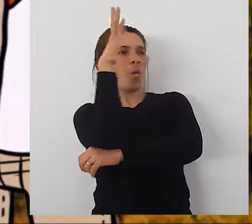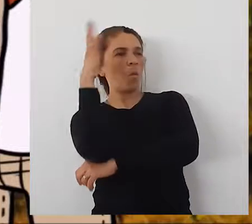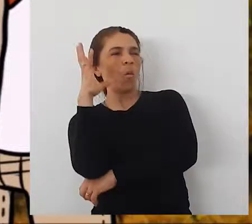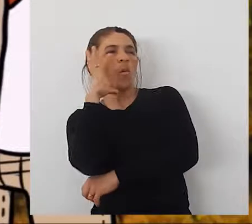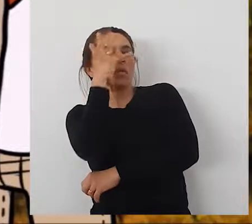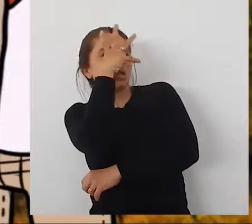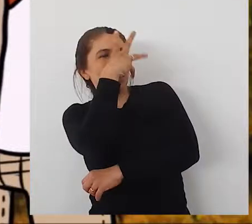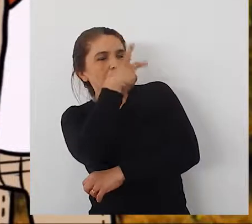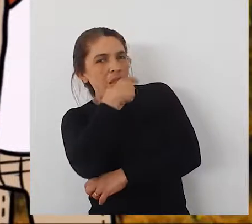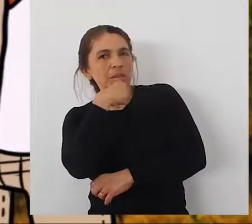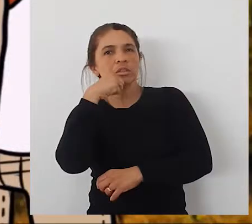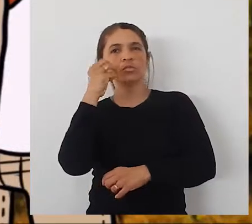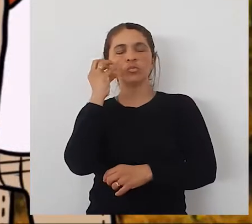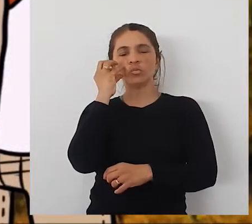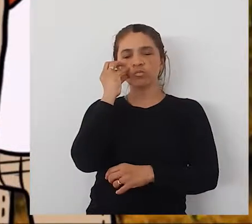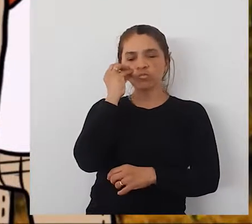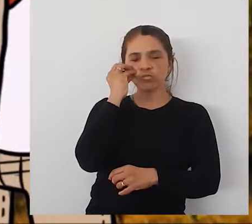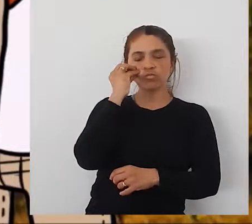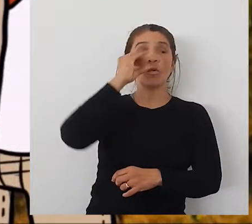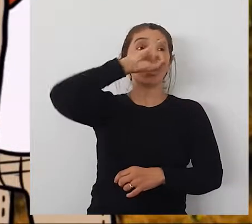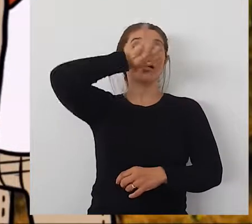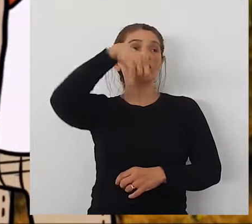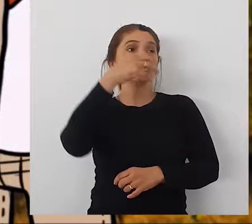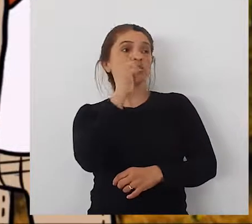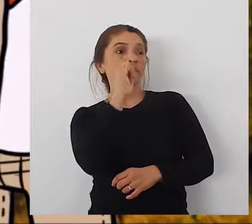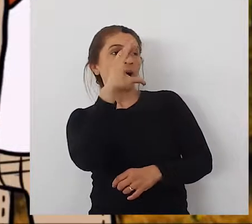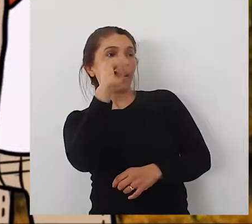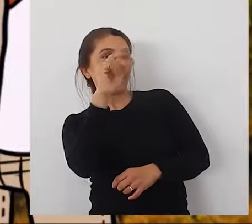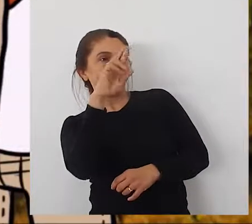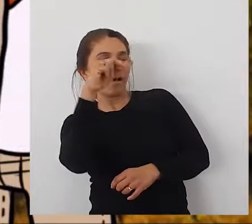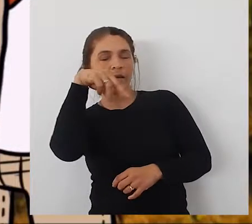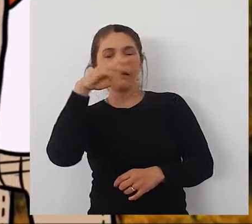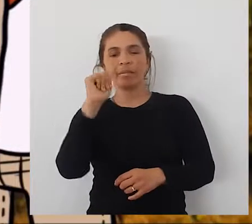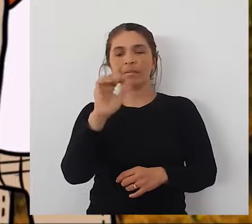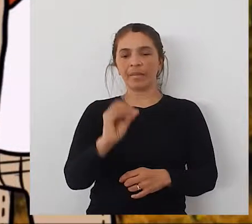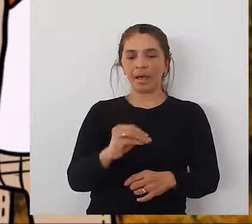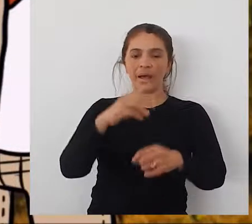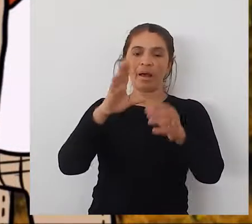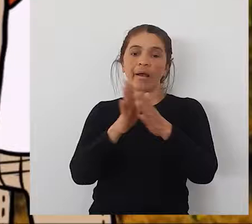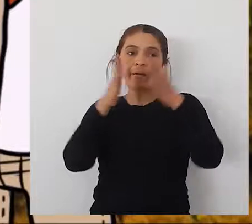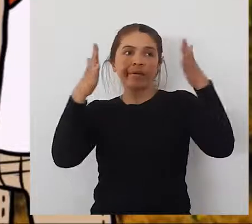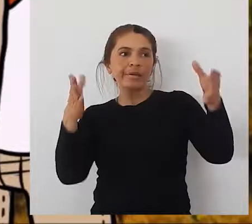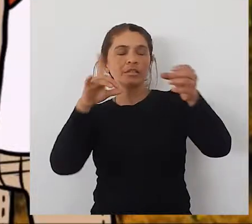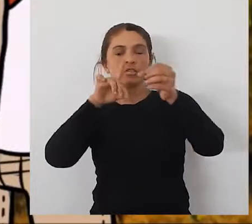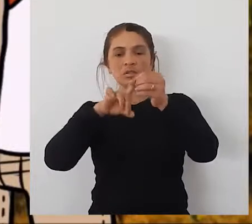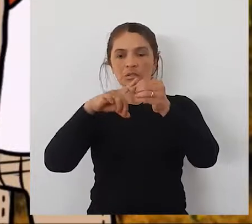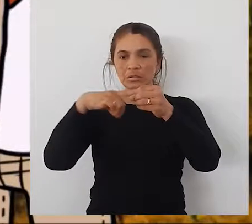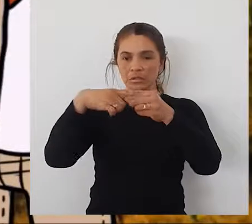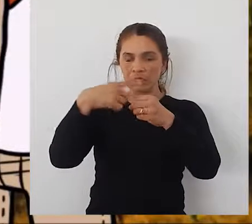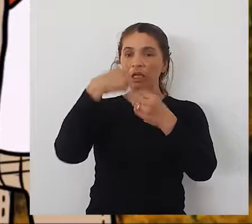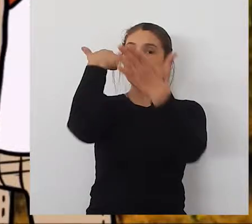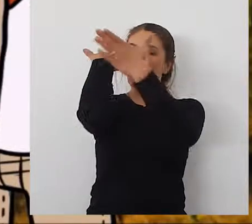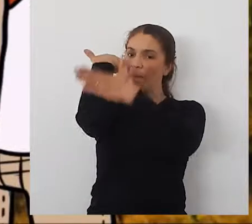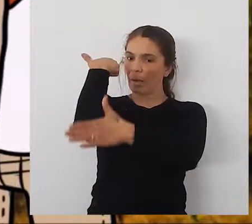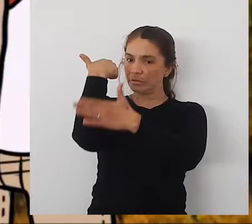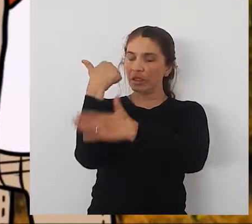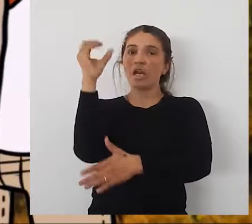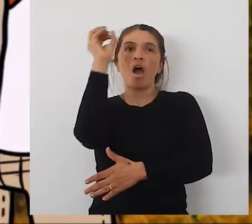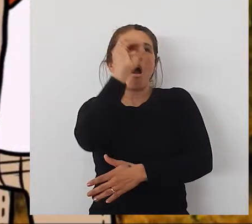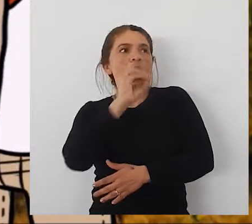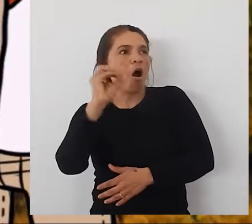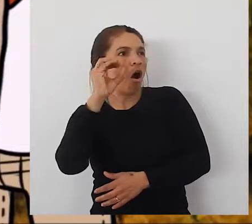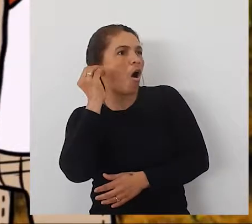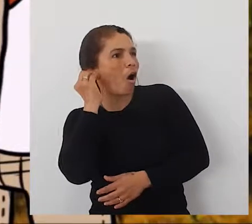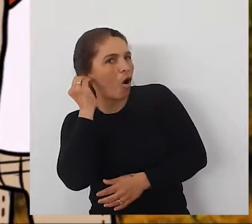O mimoso do jacarandá, muito utilizado na arborização de grandes cidades, e a madeira é de excelente